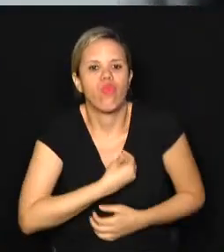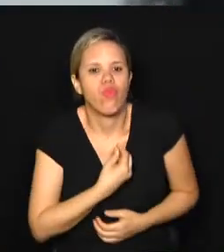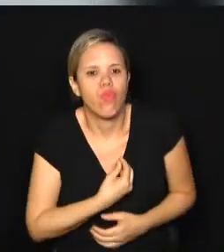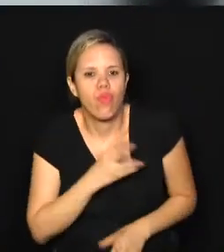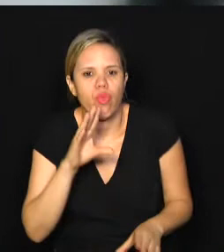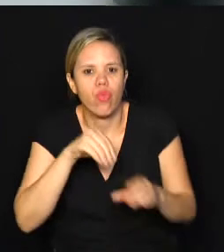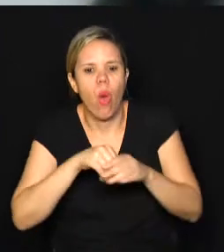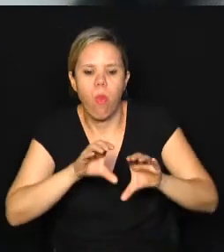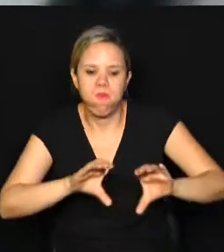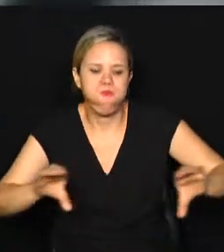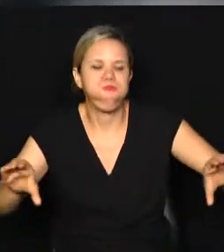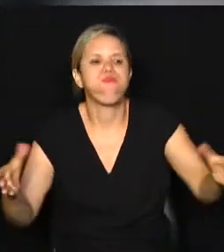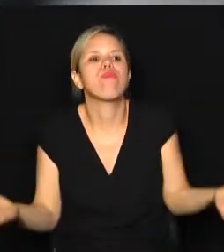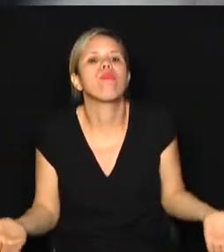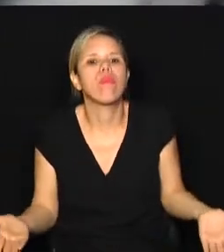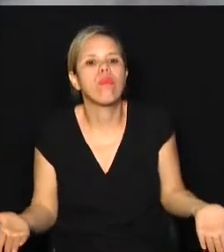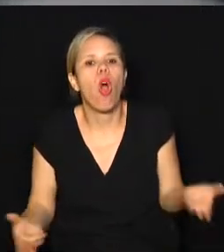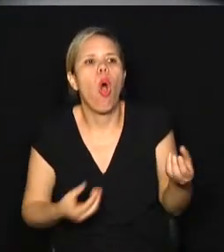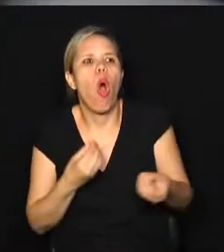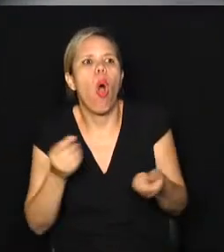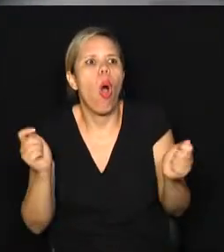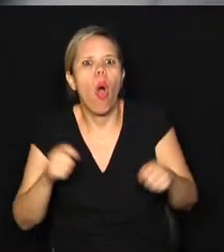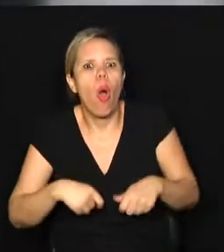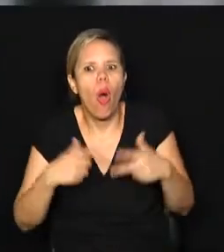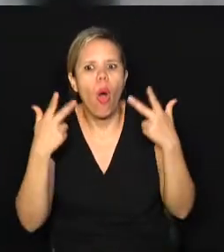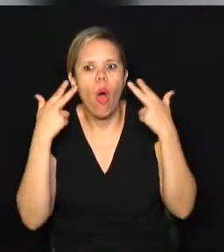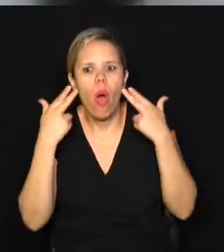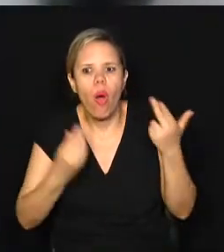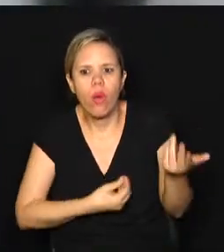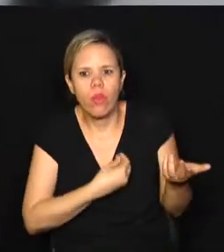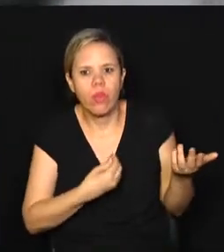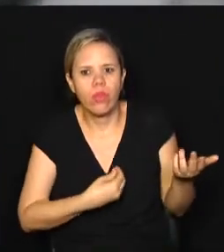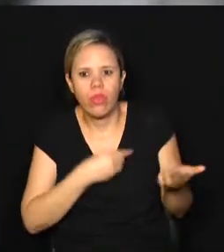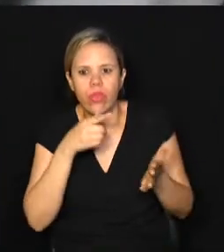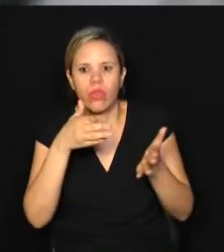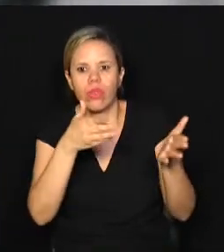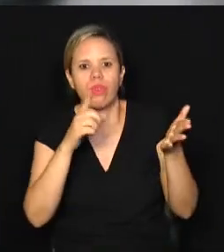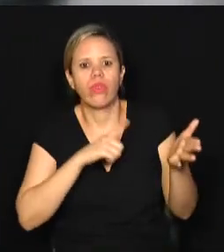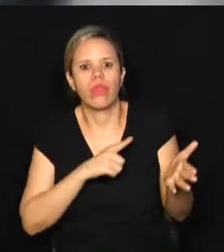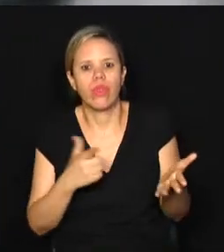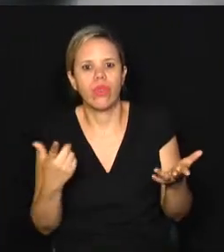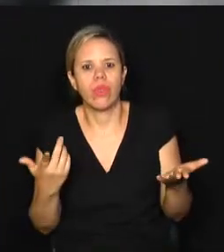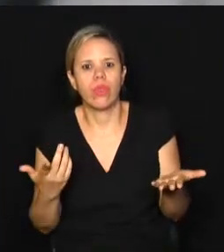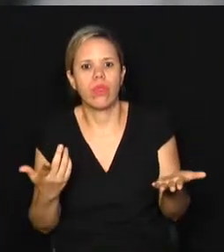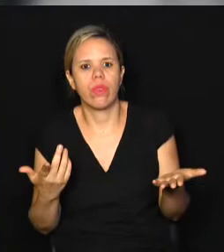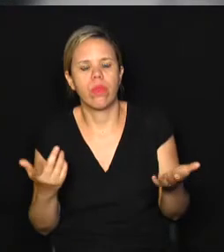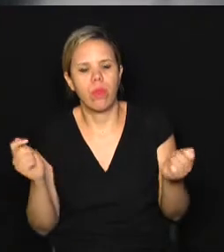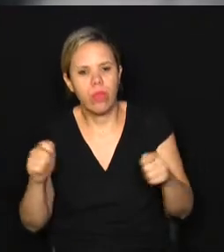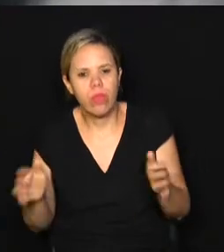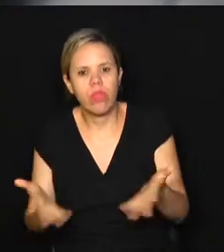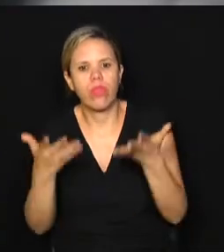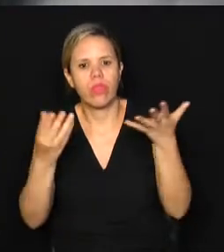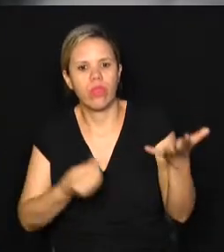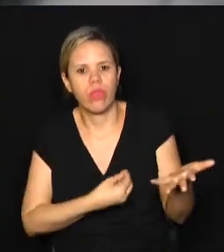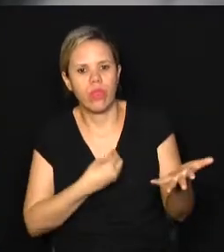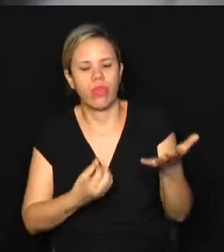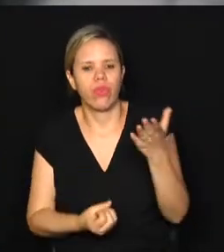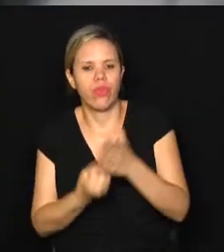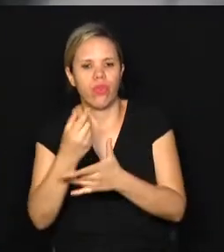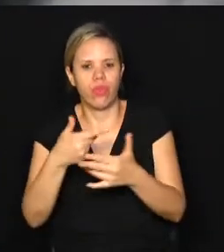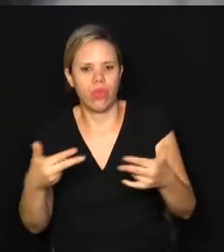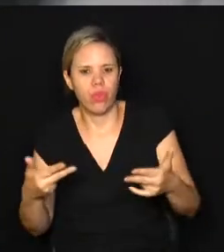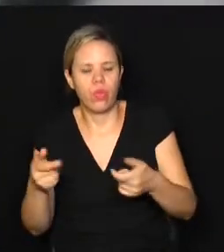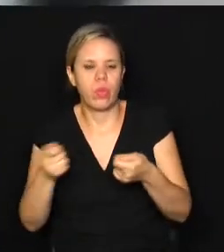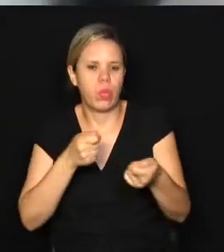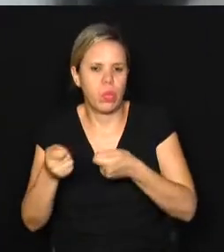cano, né? E aí, como que isso pode ser normal numa vida, num rio que ele tem um curso natural, que ele provê vida, que ele provê um